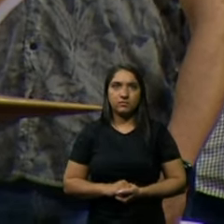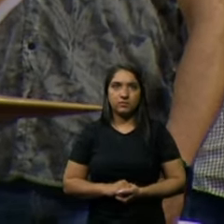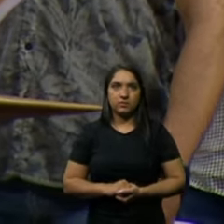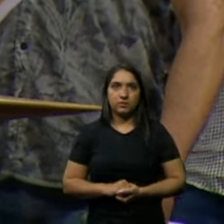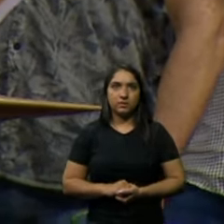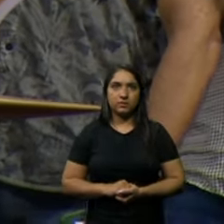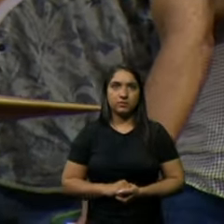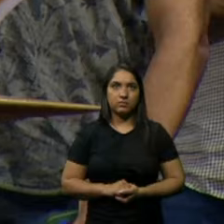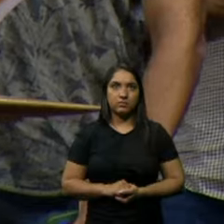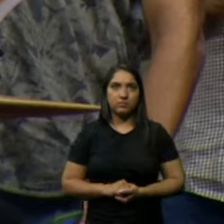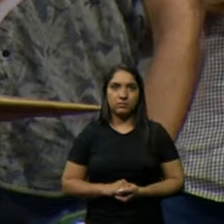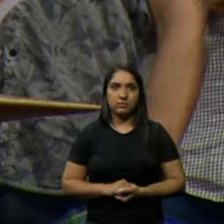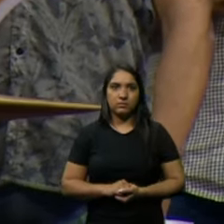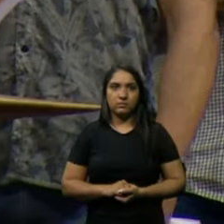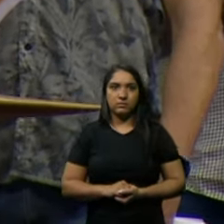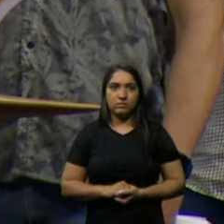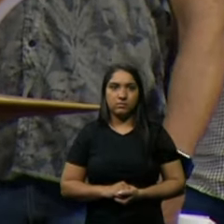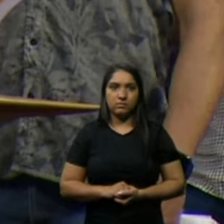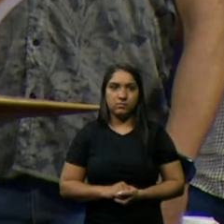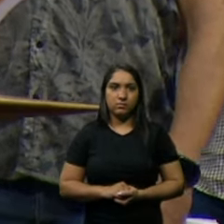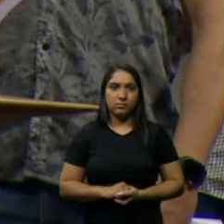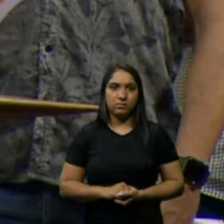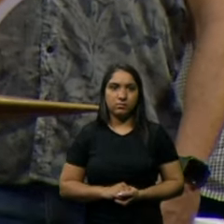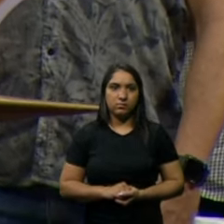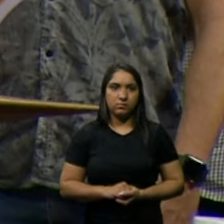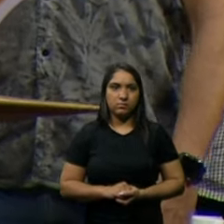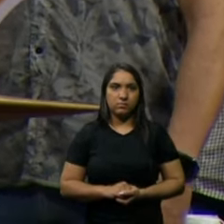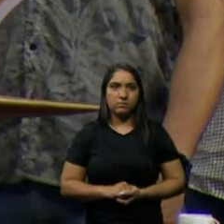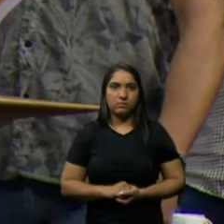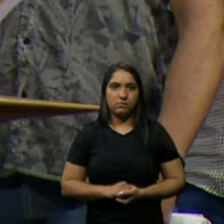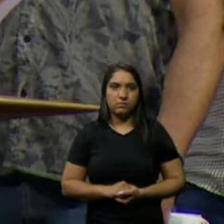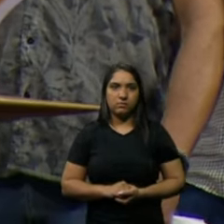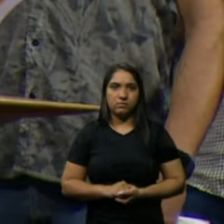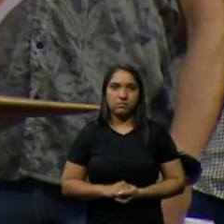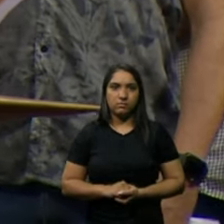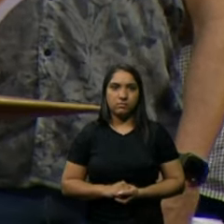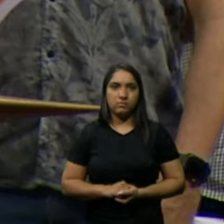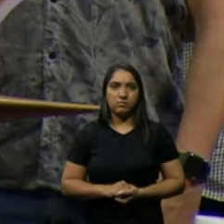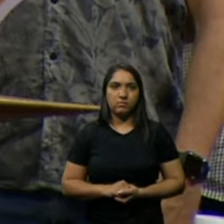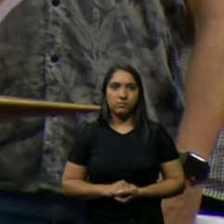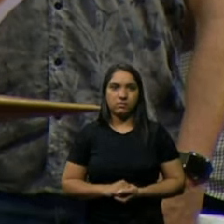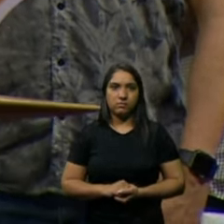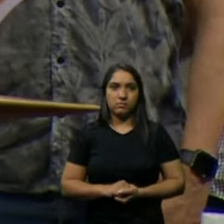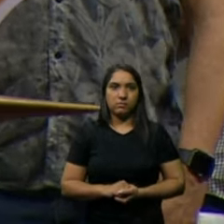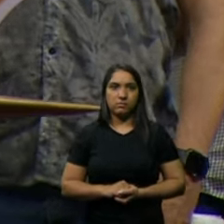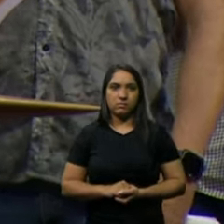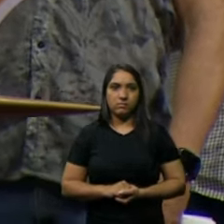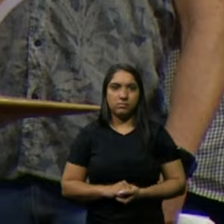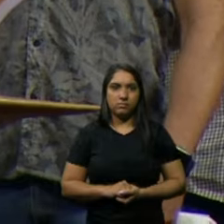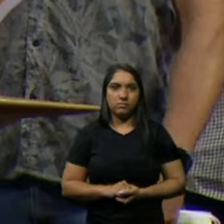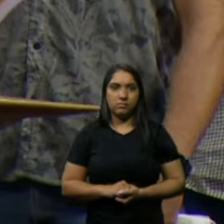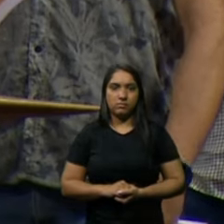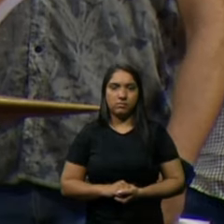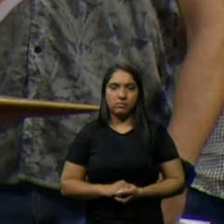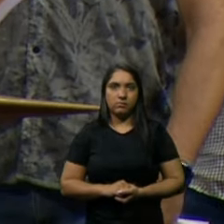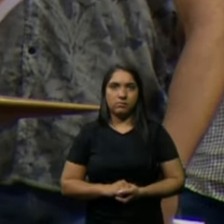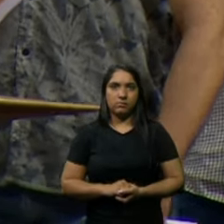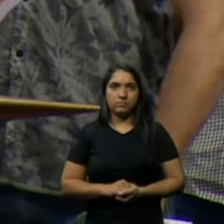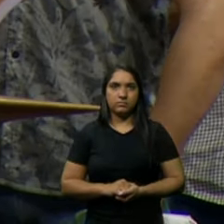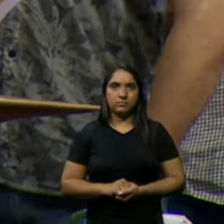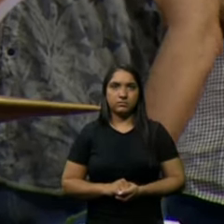outa ético das aí bota instante no ioiô me o Yuri Chico já sai bota acima